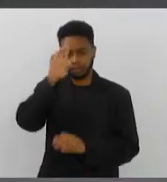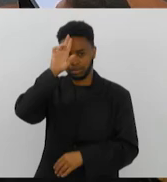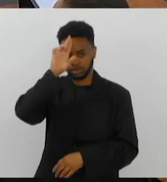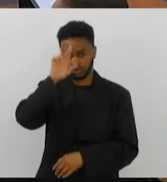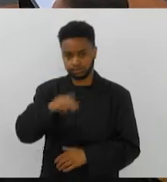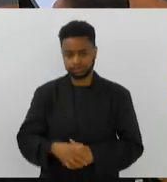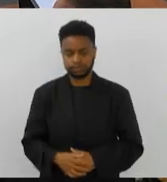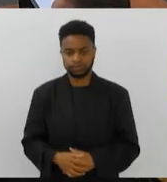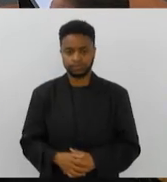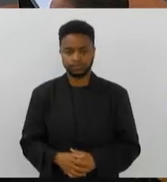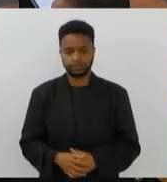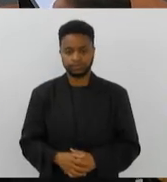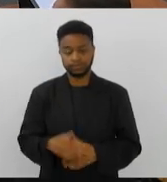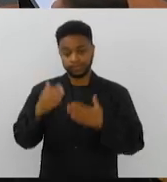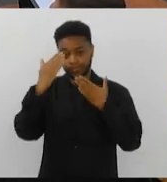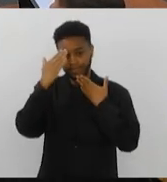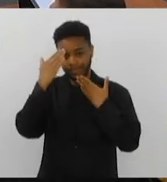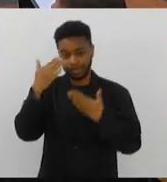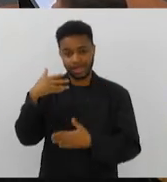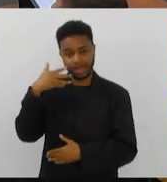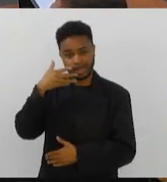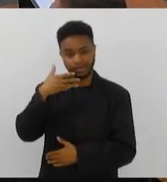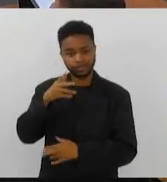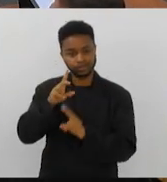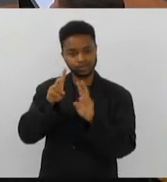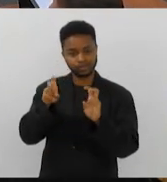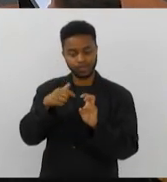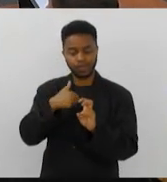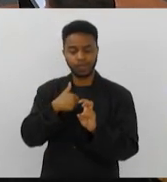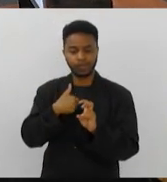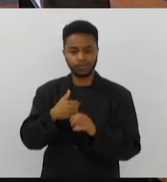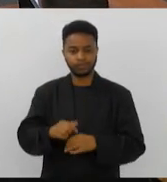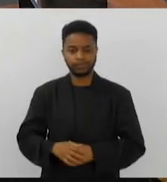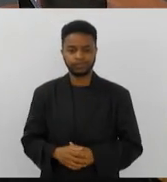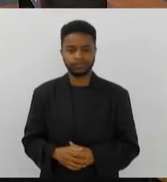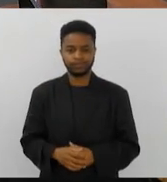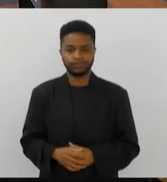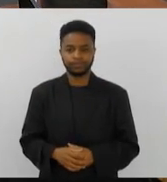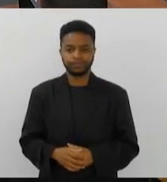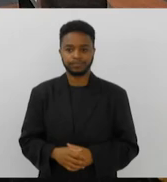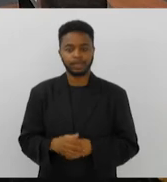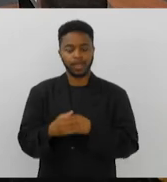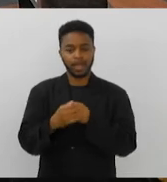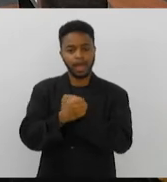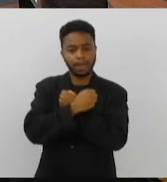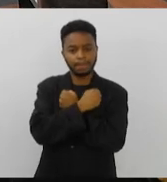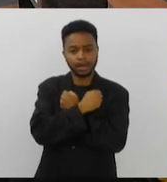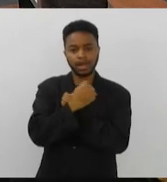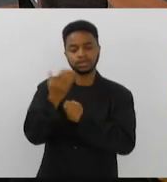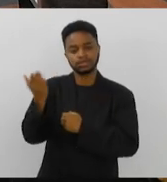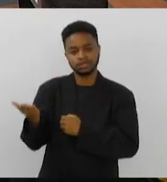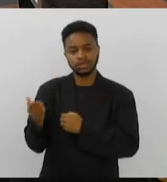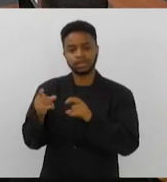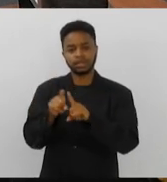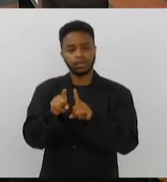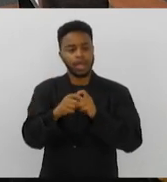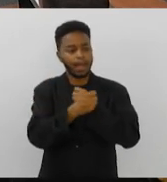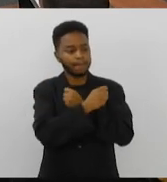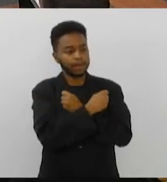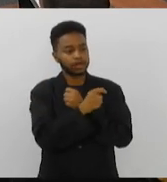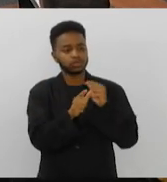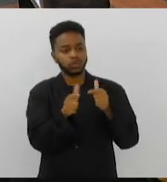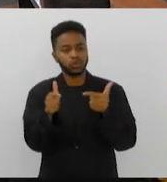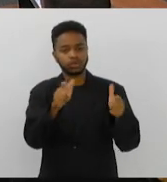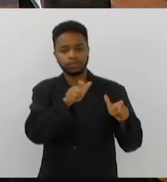Mesquita obrigado pela palavra deputado Léo Vieira abraçando o senhor abraço a todos da mesa e